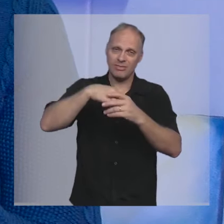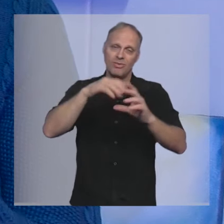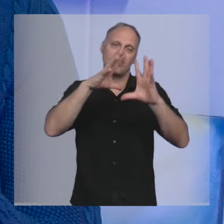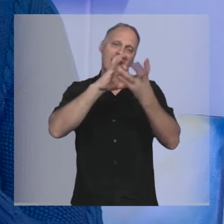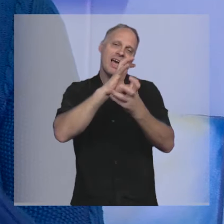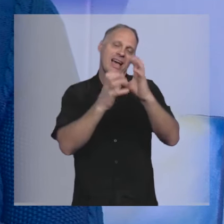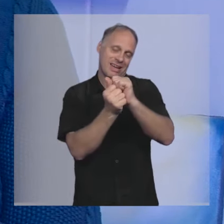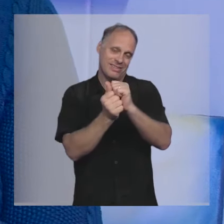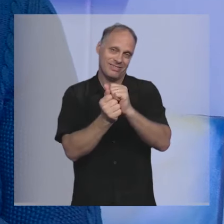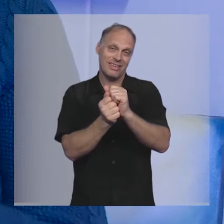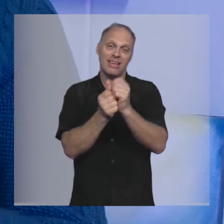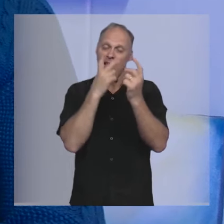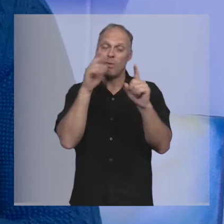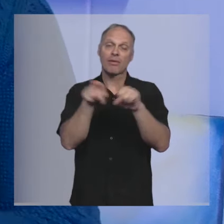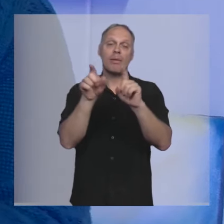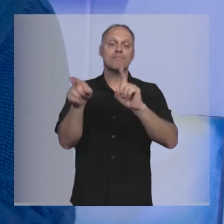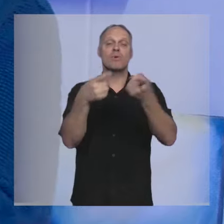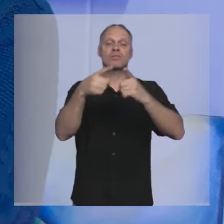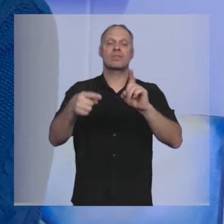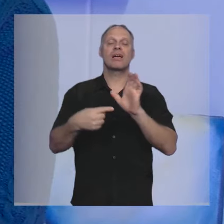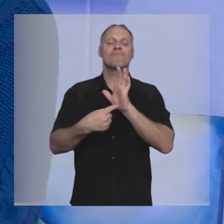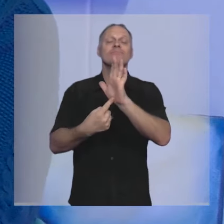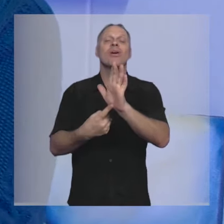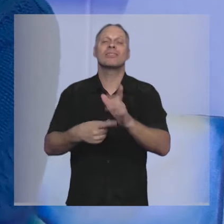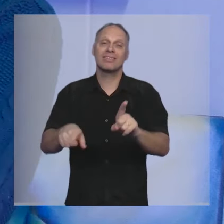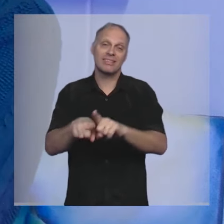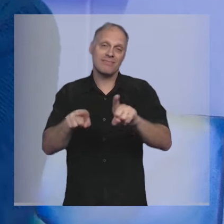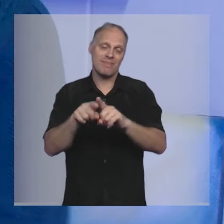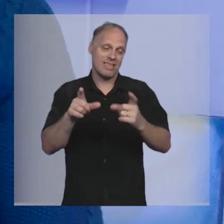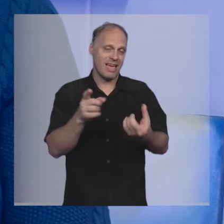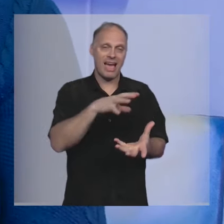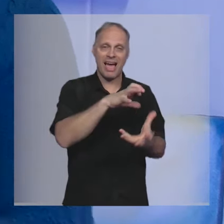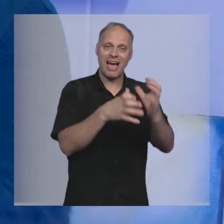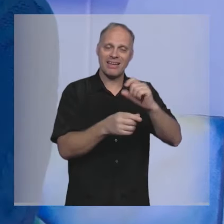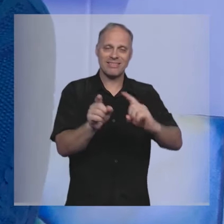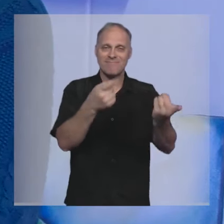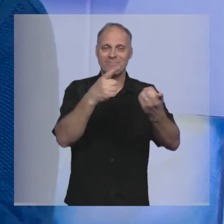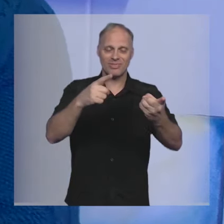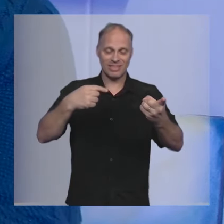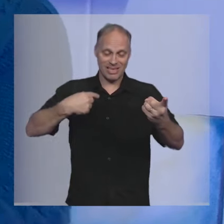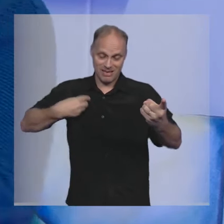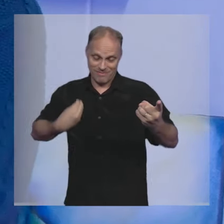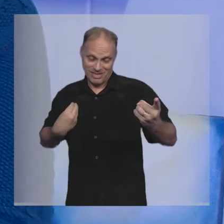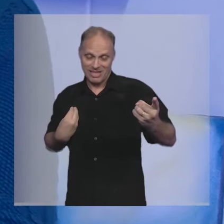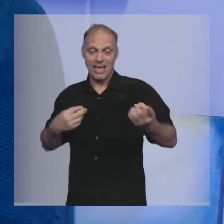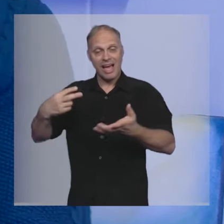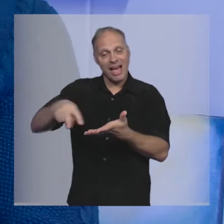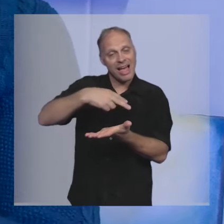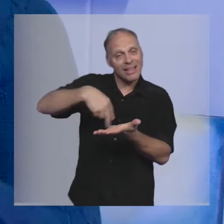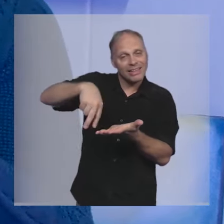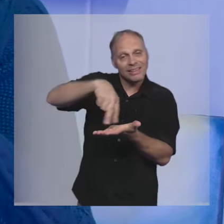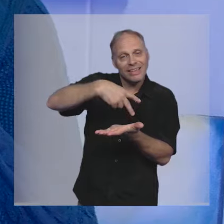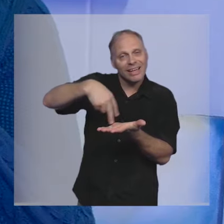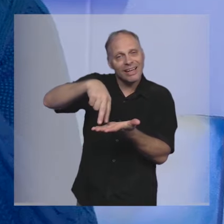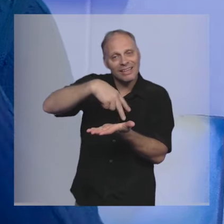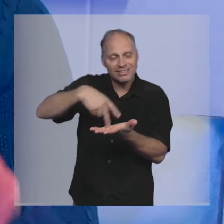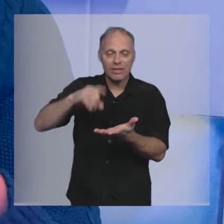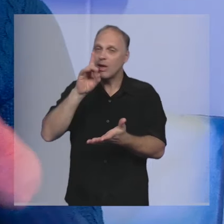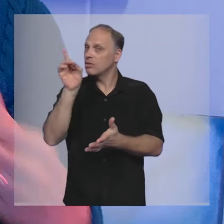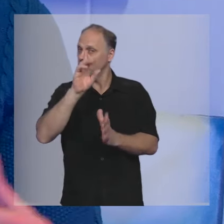E assim como o músico ele vai se mostrar, a arte é a música, a arte é a dança, a arte não é